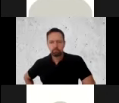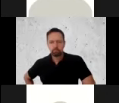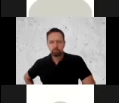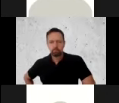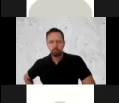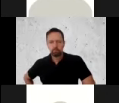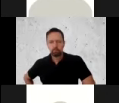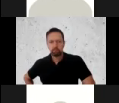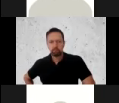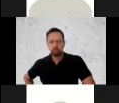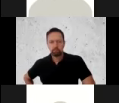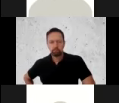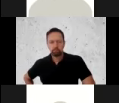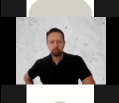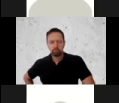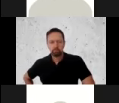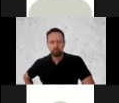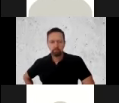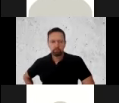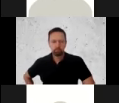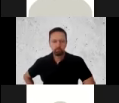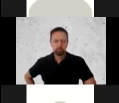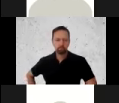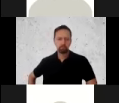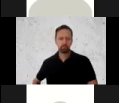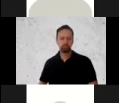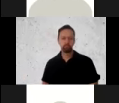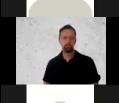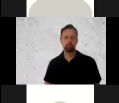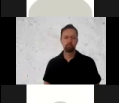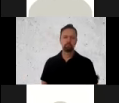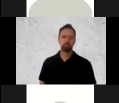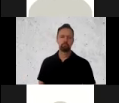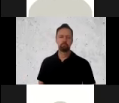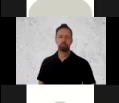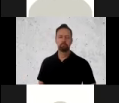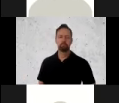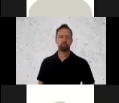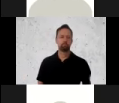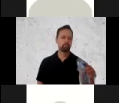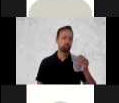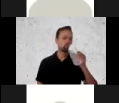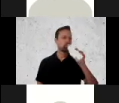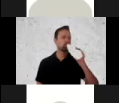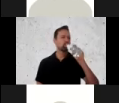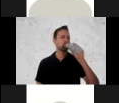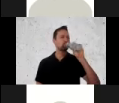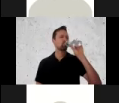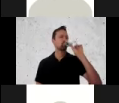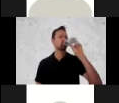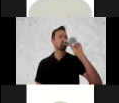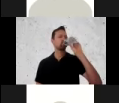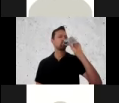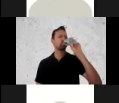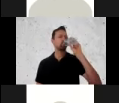municípios vizinhos, né? Então qual que é a variável instrumental que eles constroem, que eles chamam de potencial de extrajurisdição? É o número de